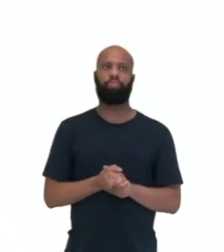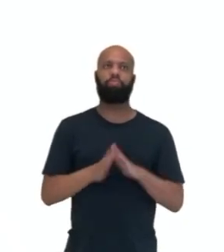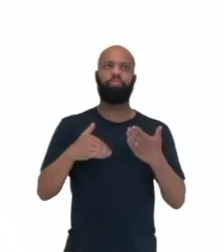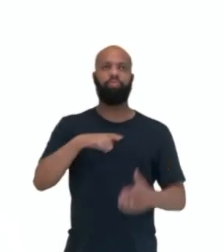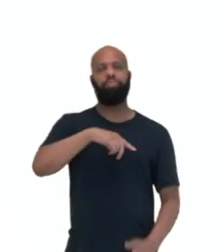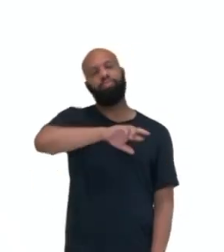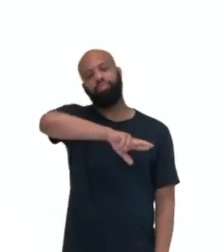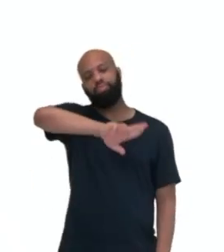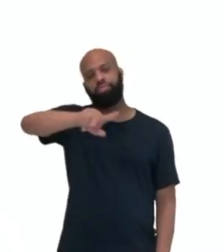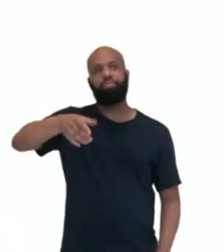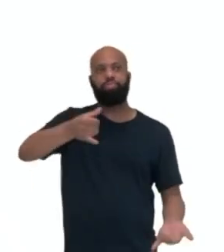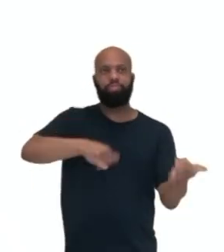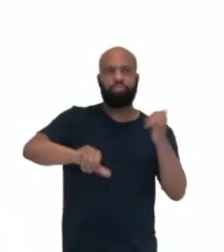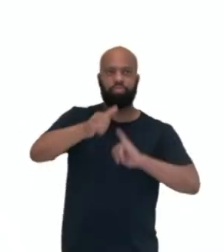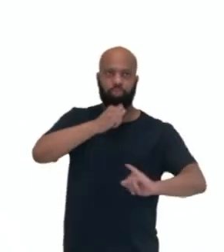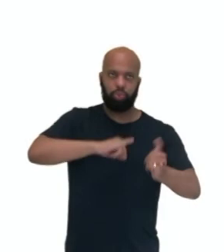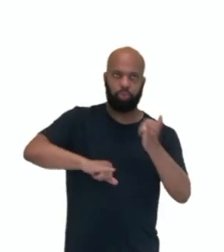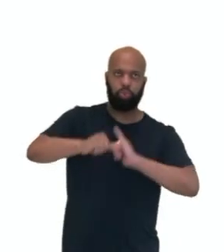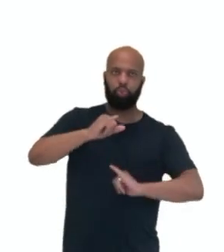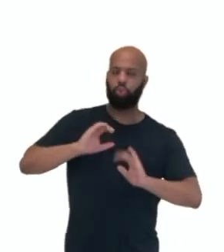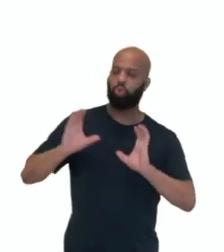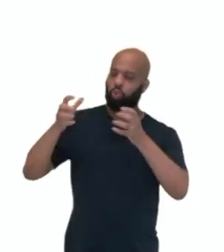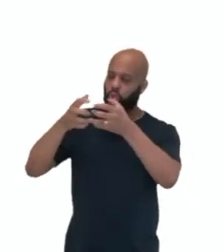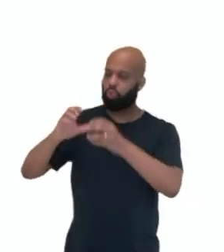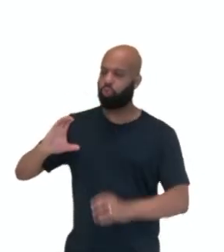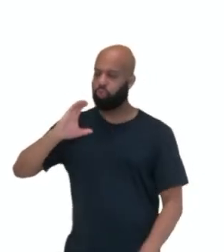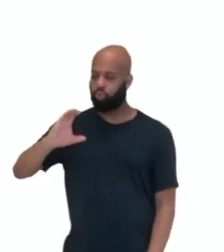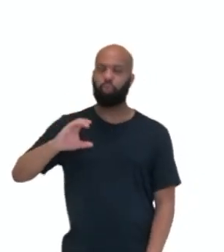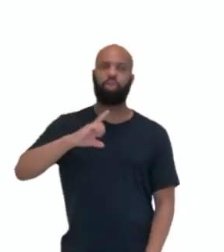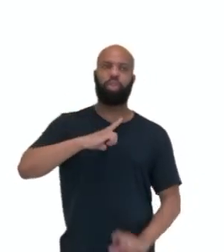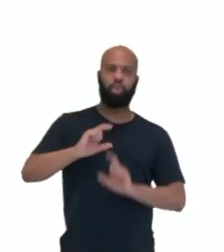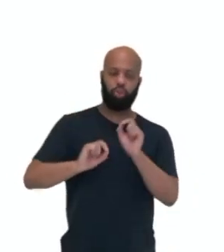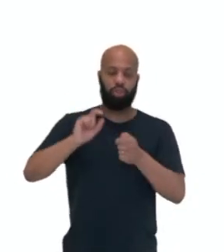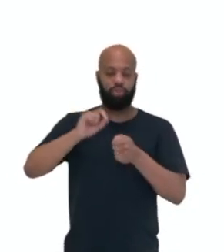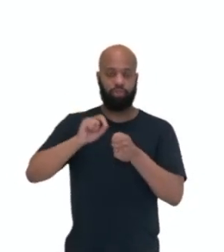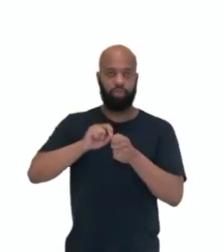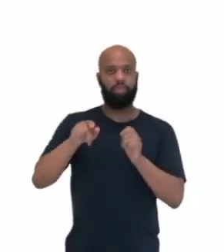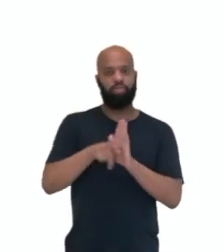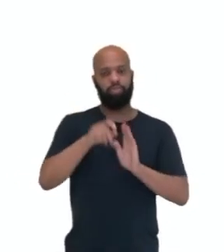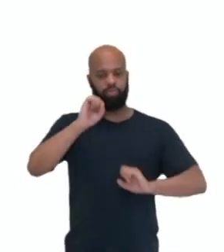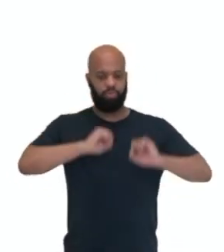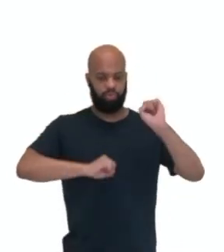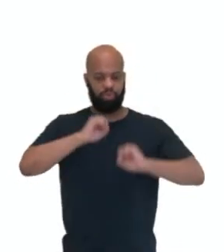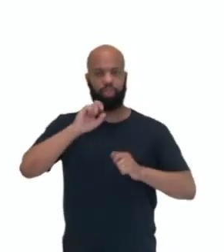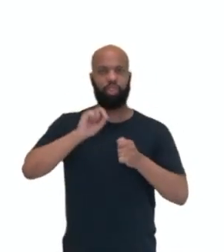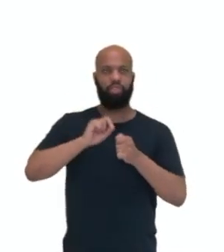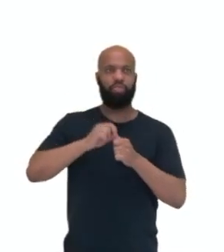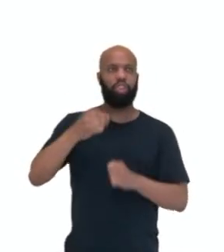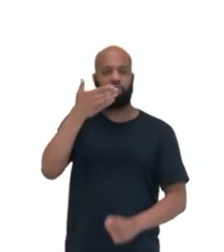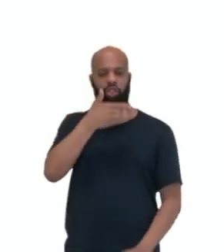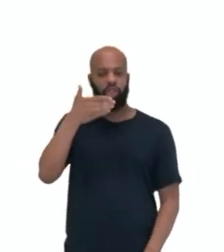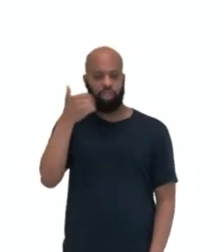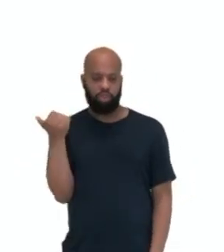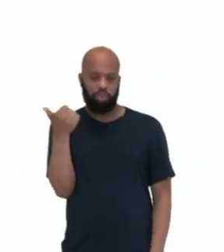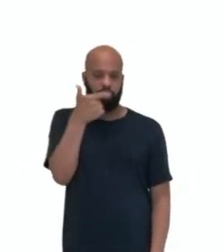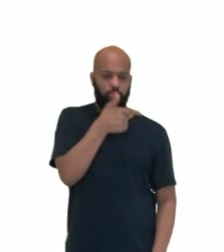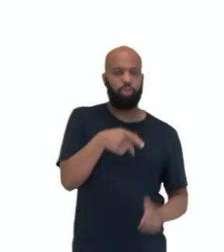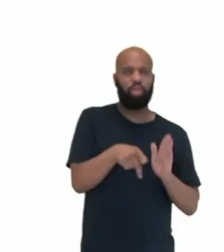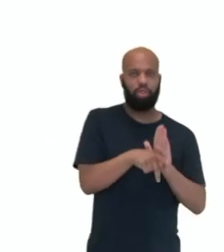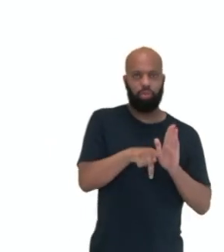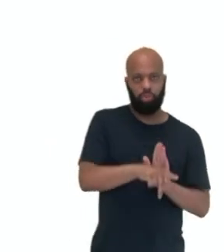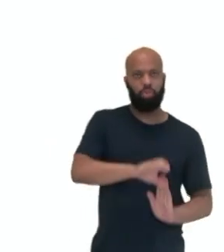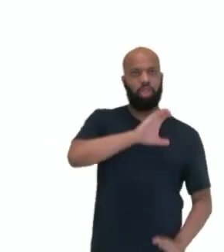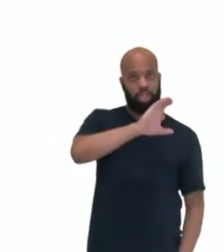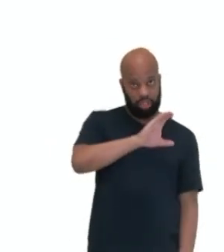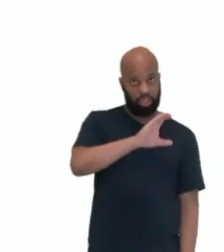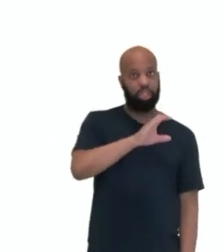Vamos dar uma olhada aqui, ó. Vários compostos orgânicos têm sido sintetizados com doçura muito superior à sacarose.